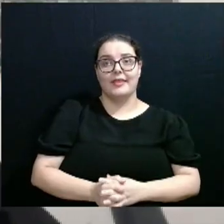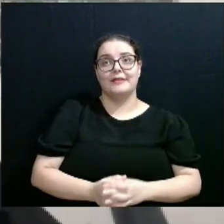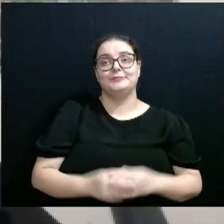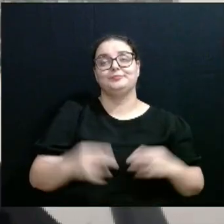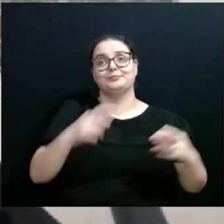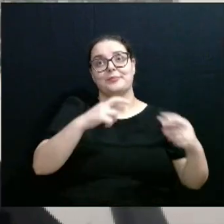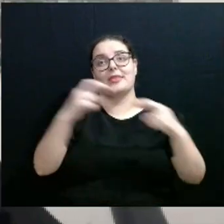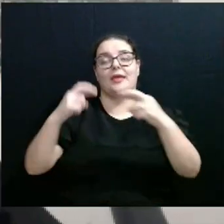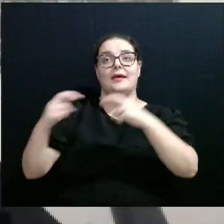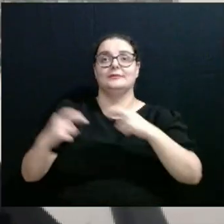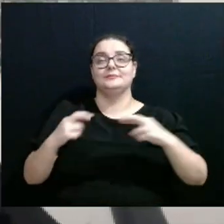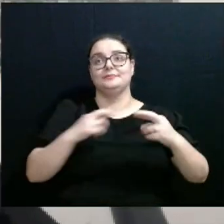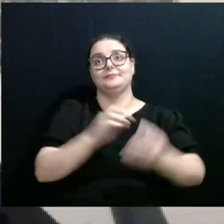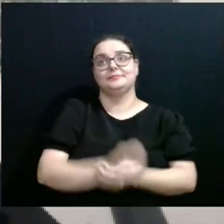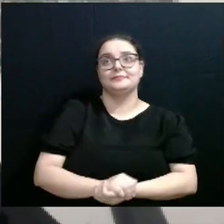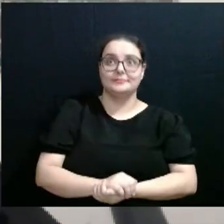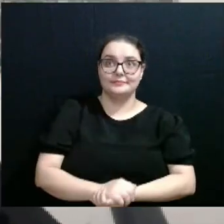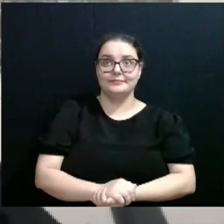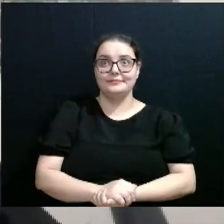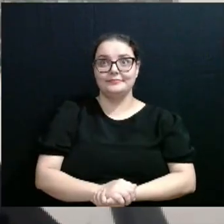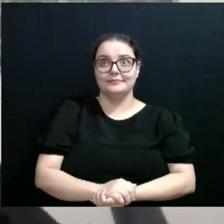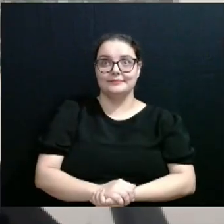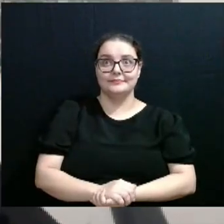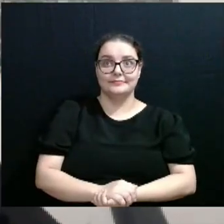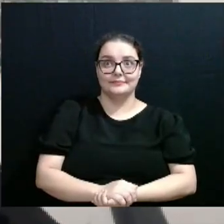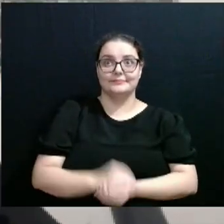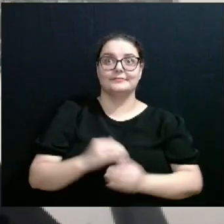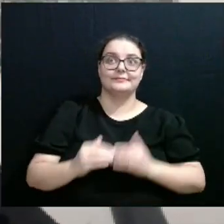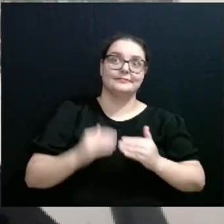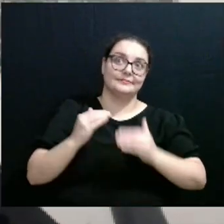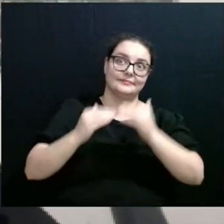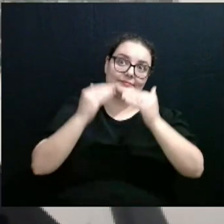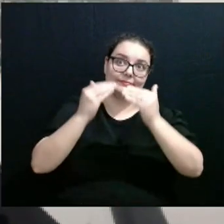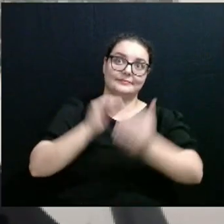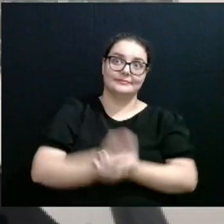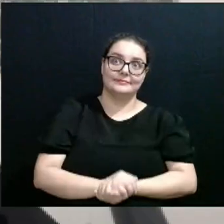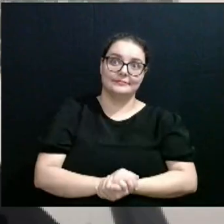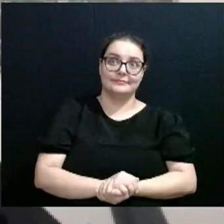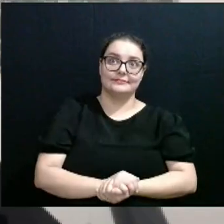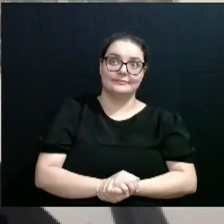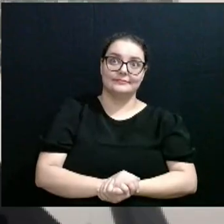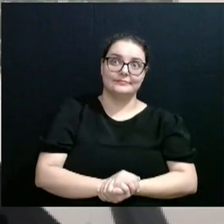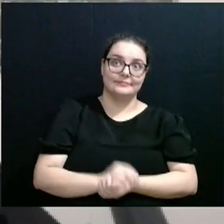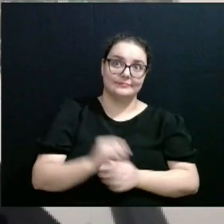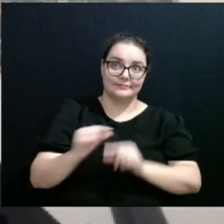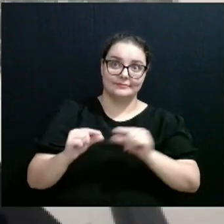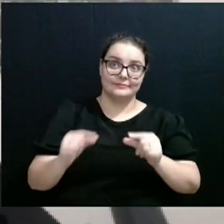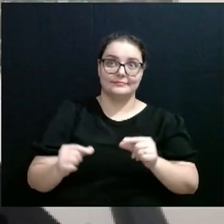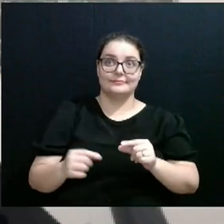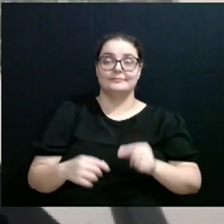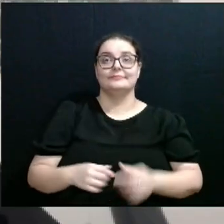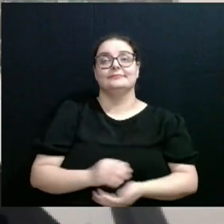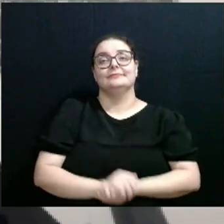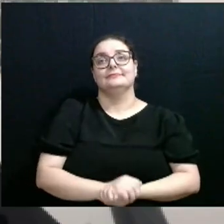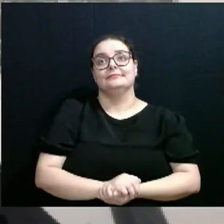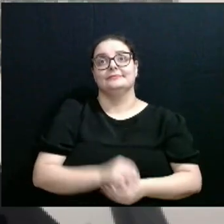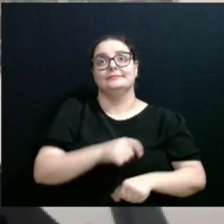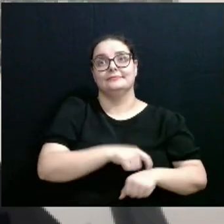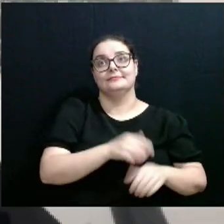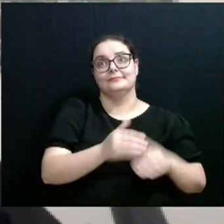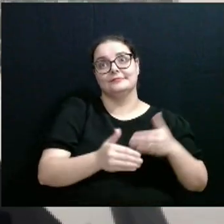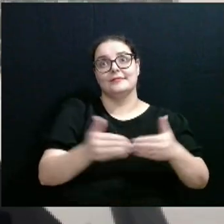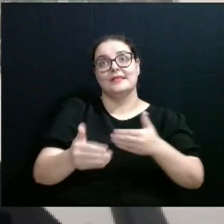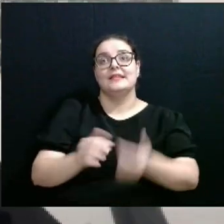tanto o desempenho que ele quer na execução, desempenho quando eu digo em tempo de